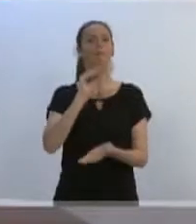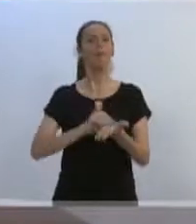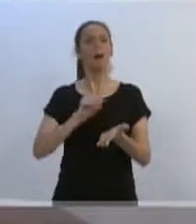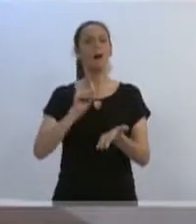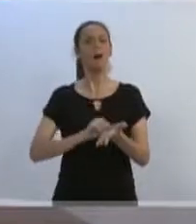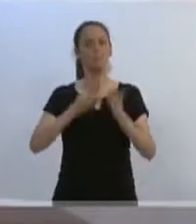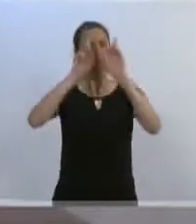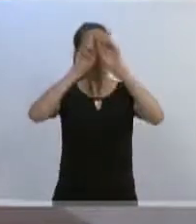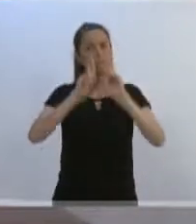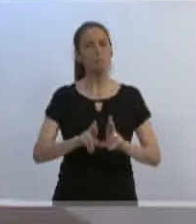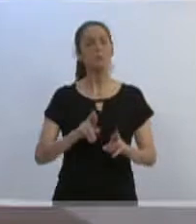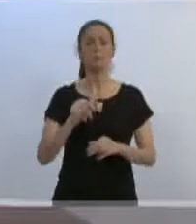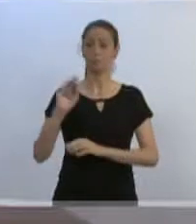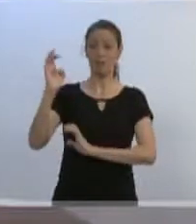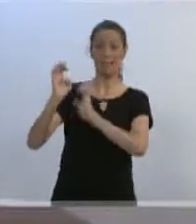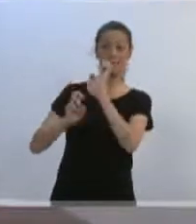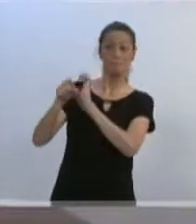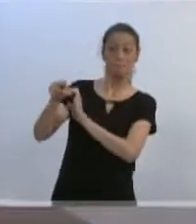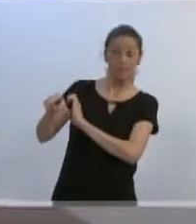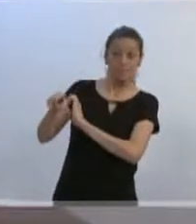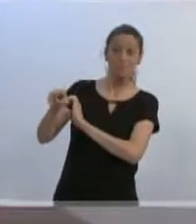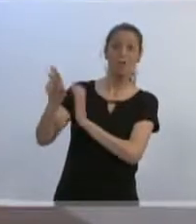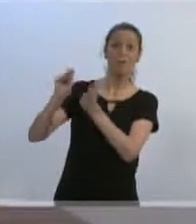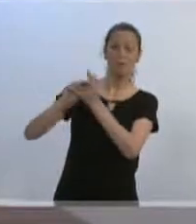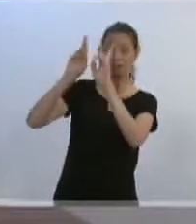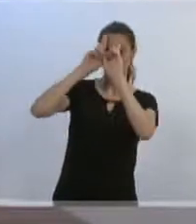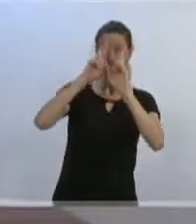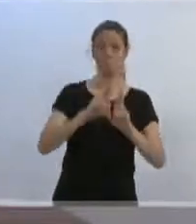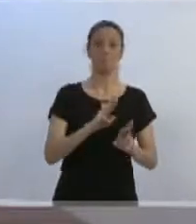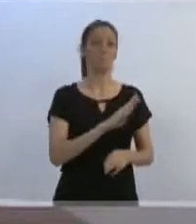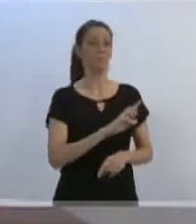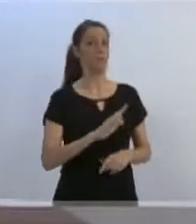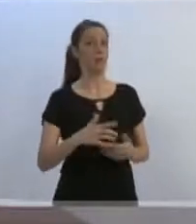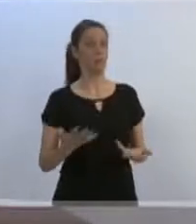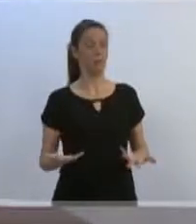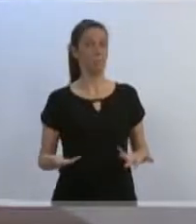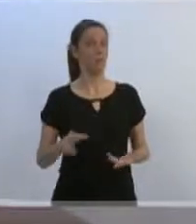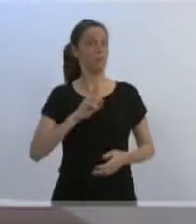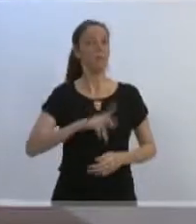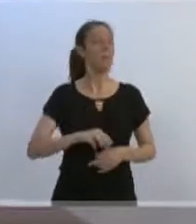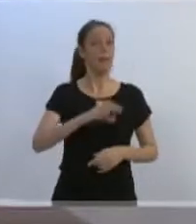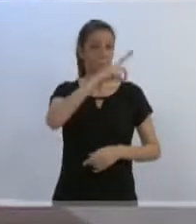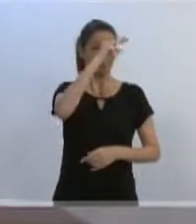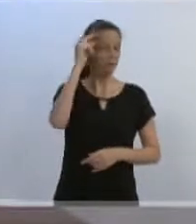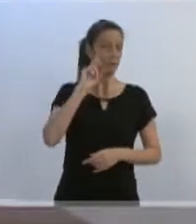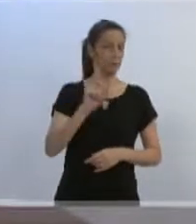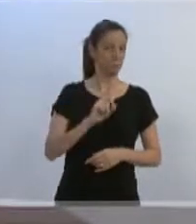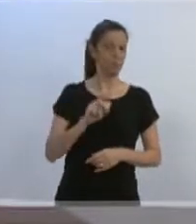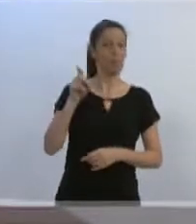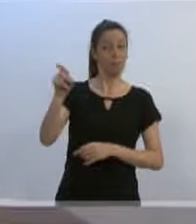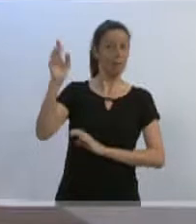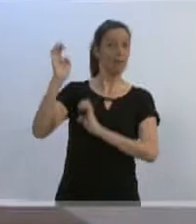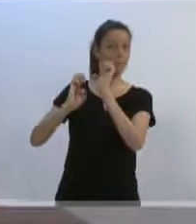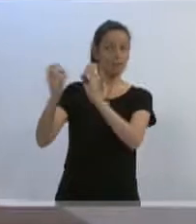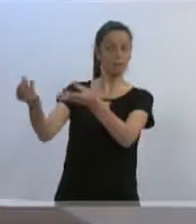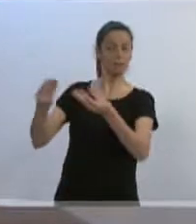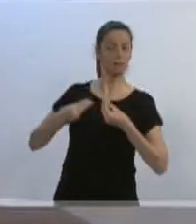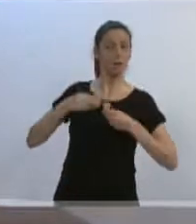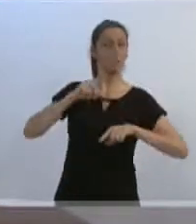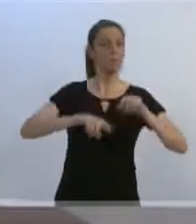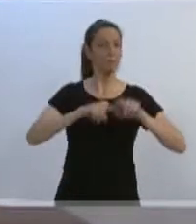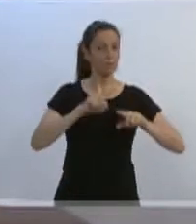empresa não não estou falando do município é um descaso da empresa com as pessoas que necessitam desse material mas o